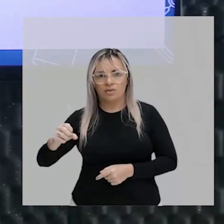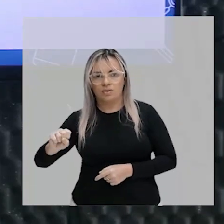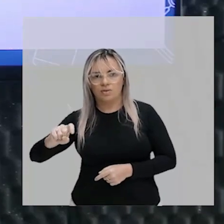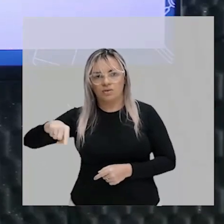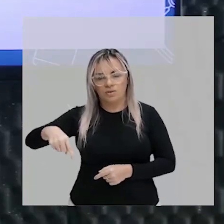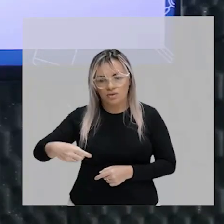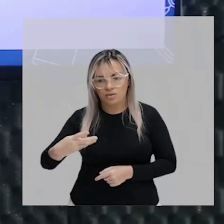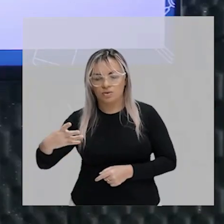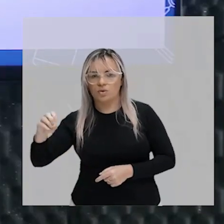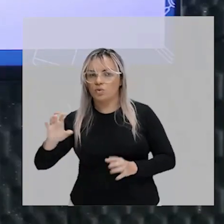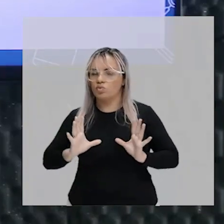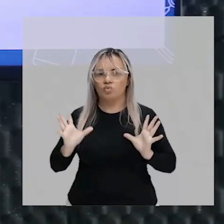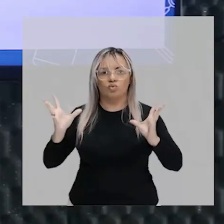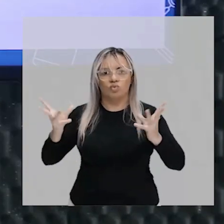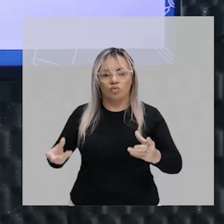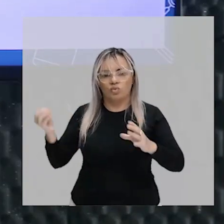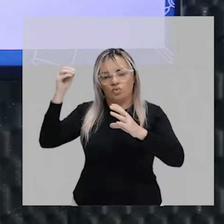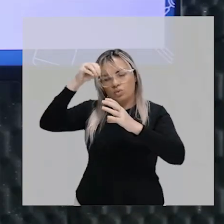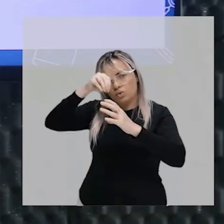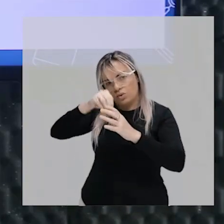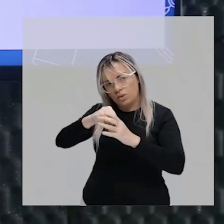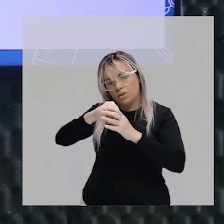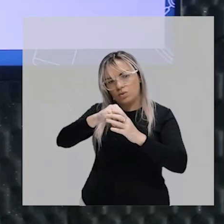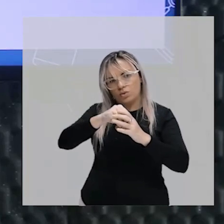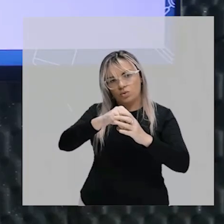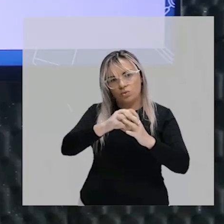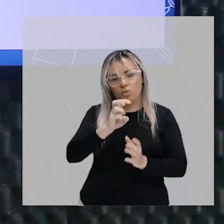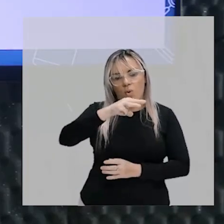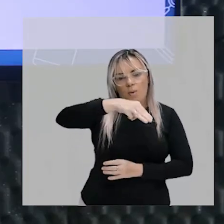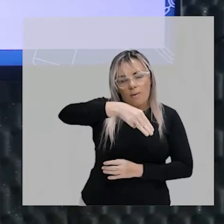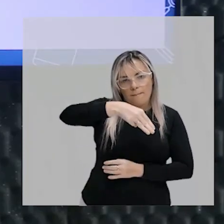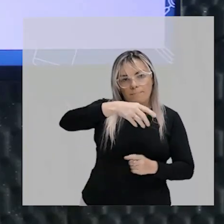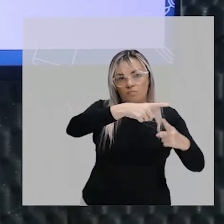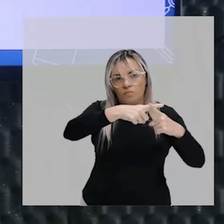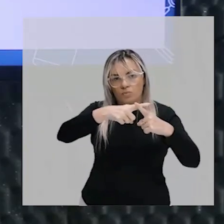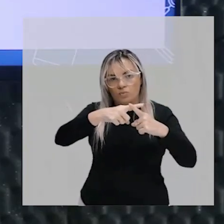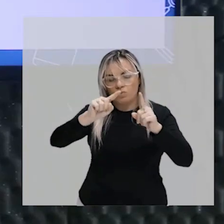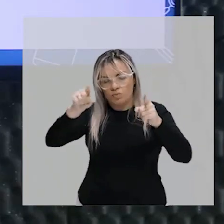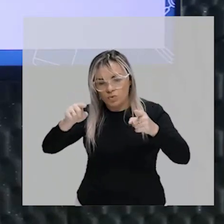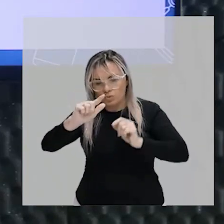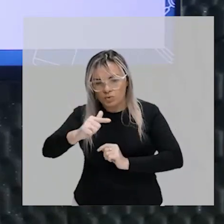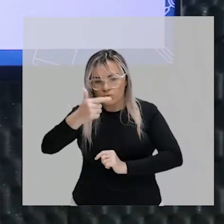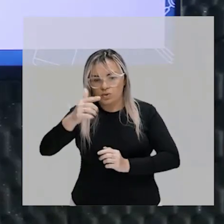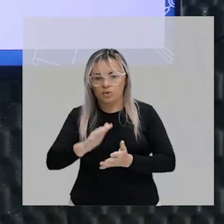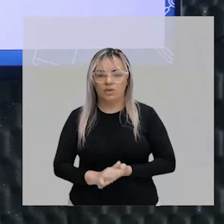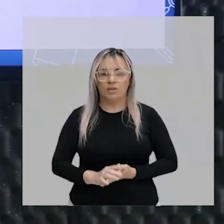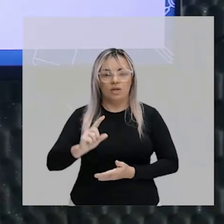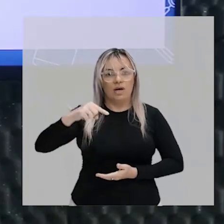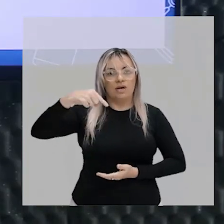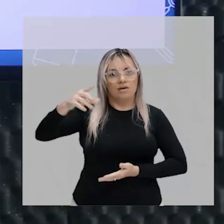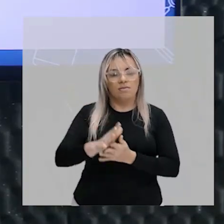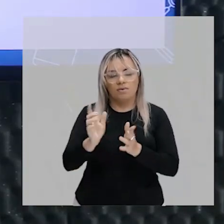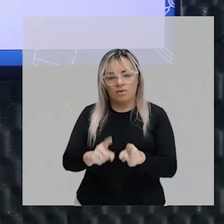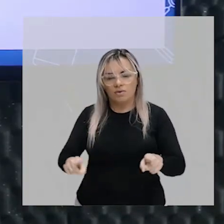esse é o nosso primeiro conjunto Tá além do conjunto de múltiplos de dois eu tenho também